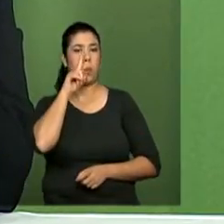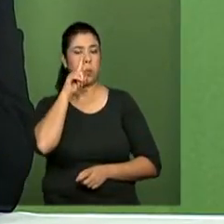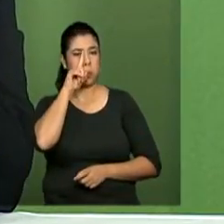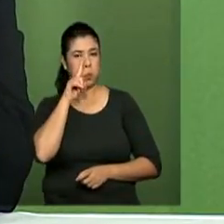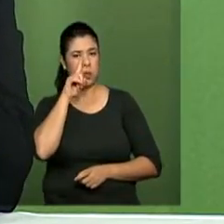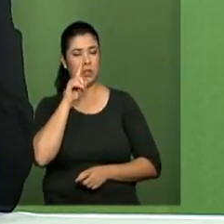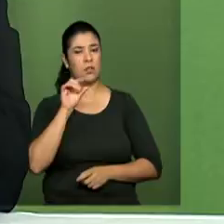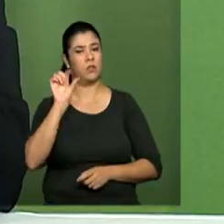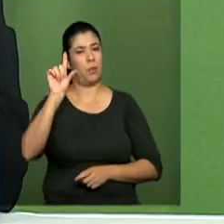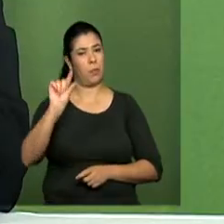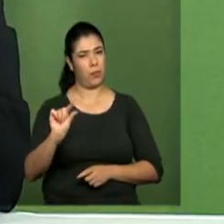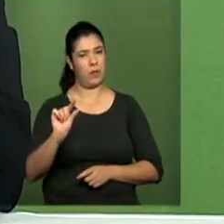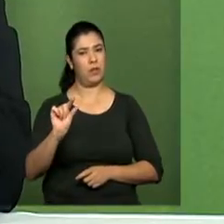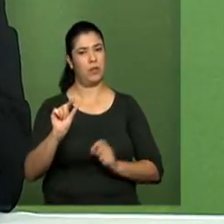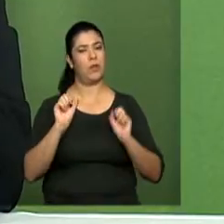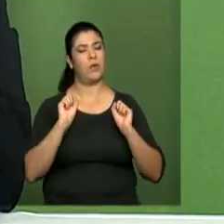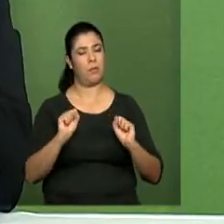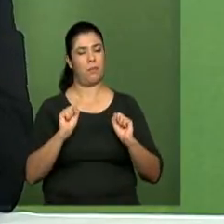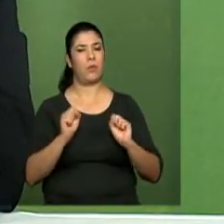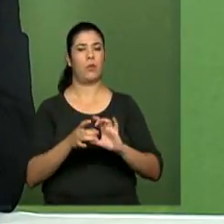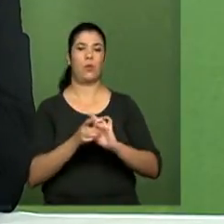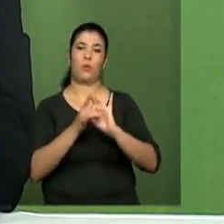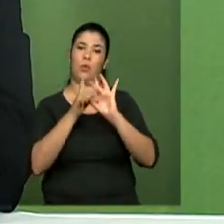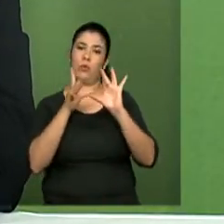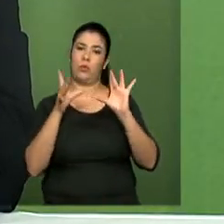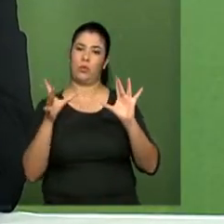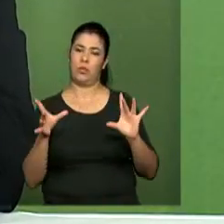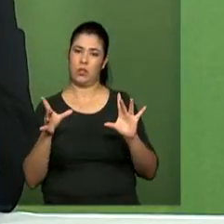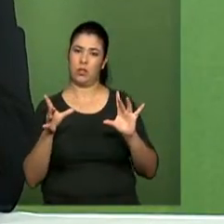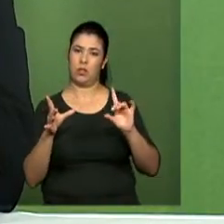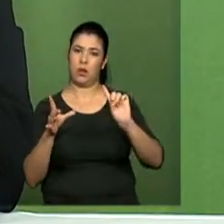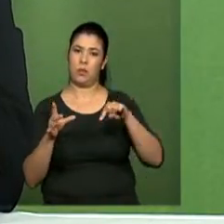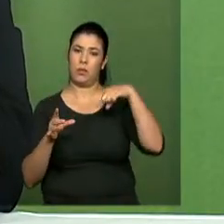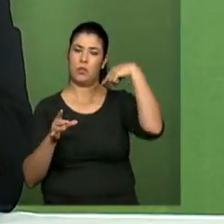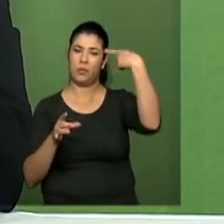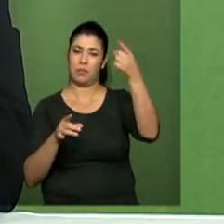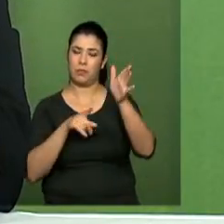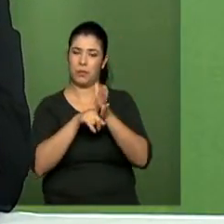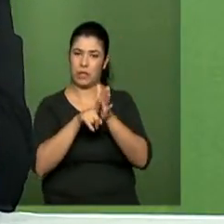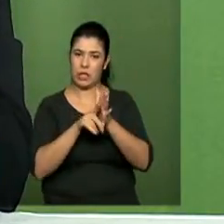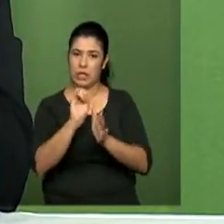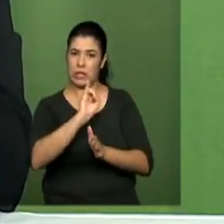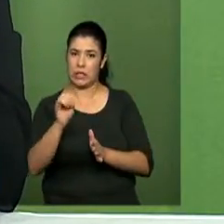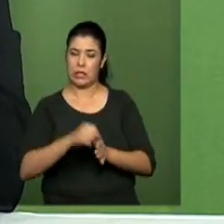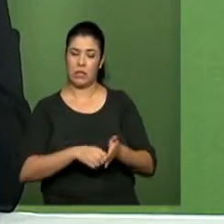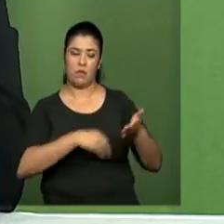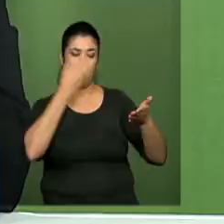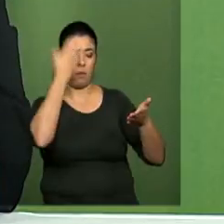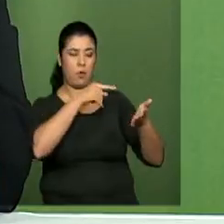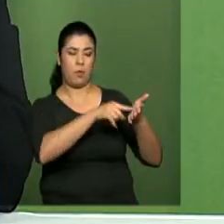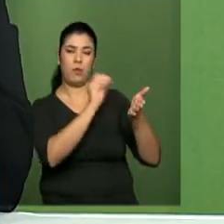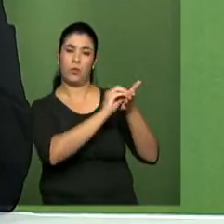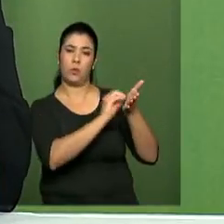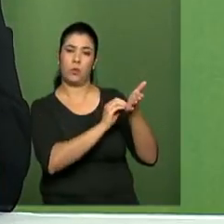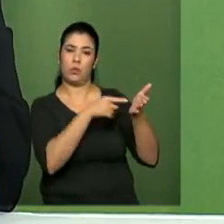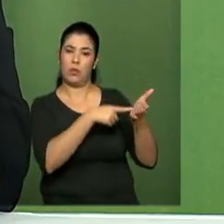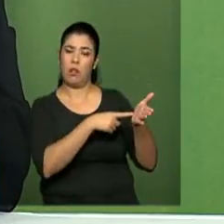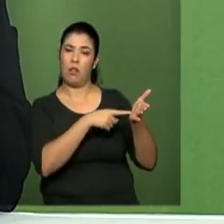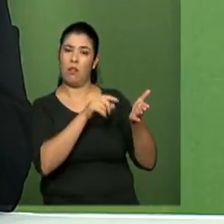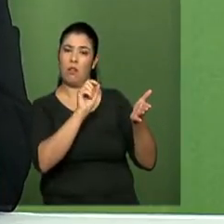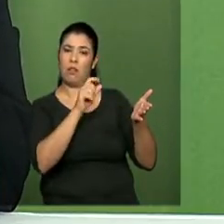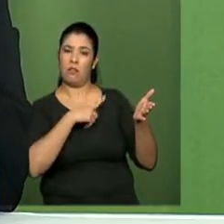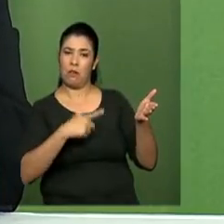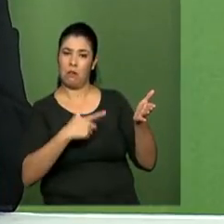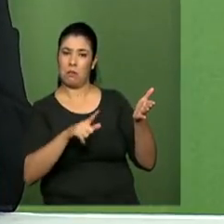fiscalização posterior e não antecipada e aquilo que é alto risco tem que olhar o sistema